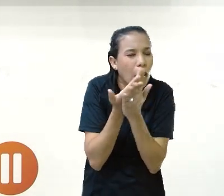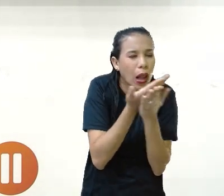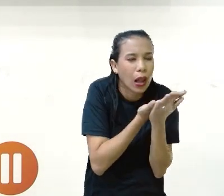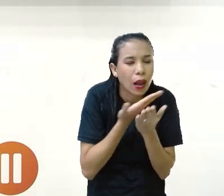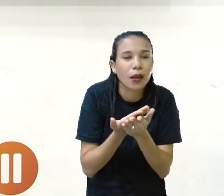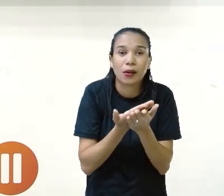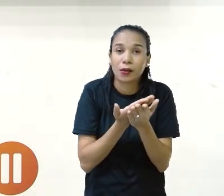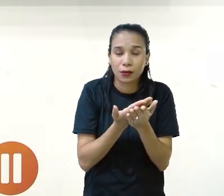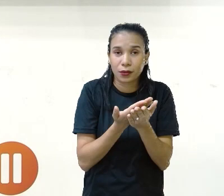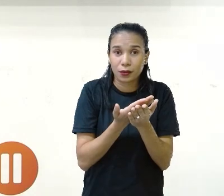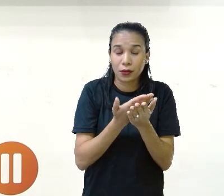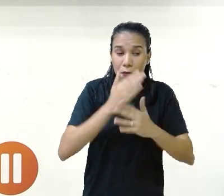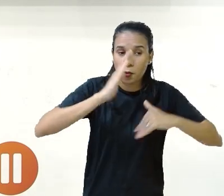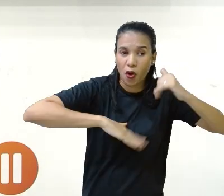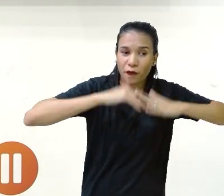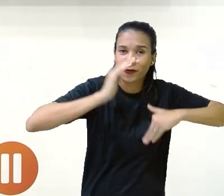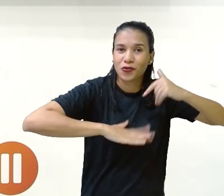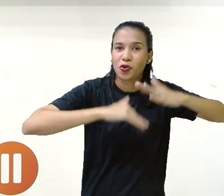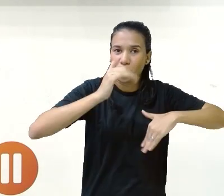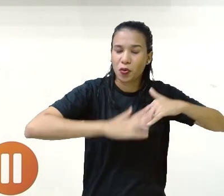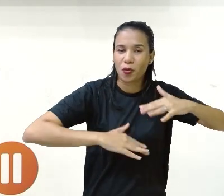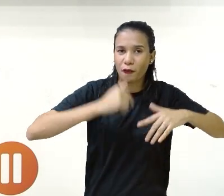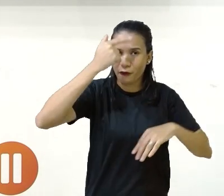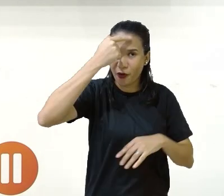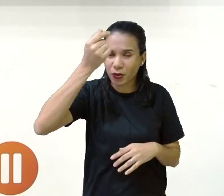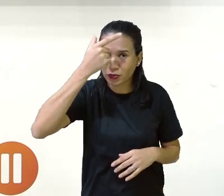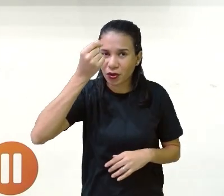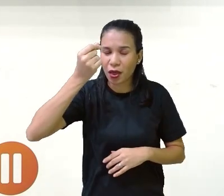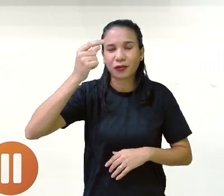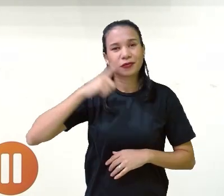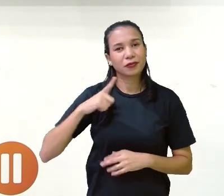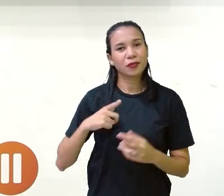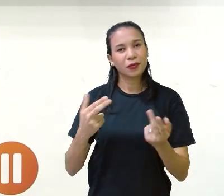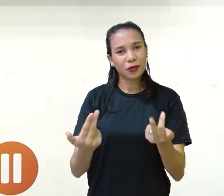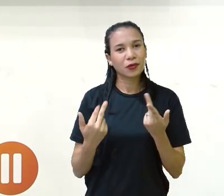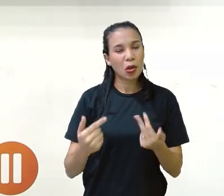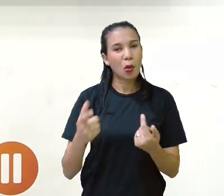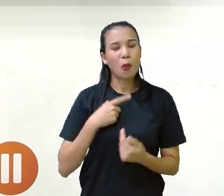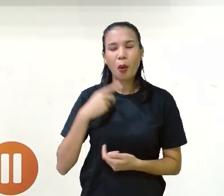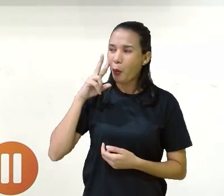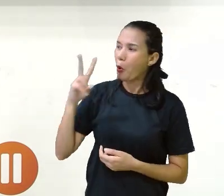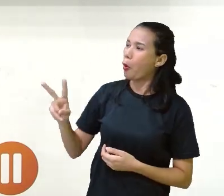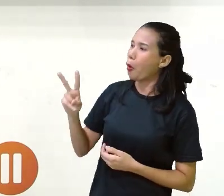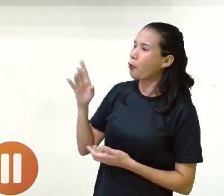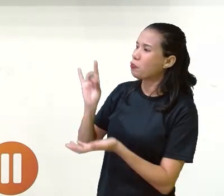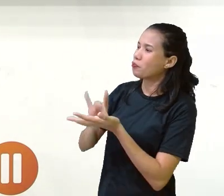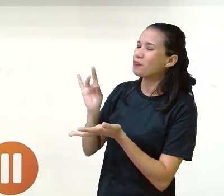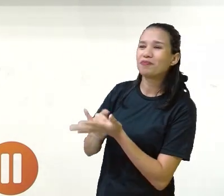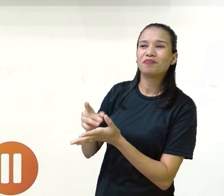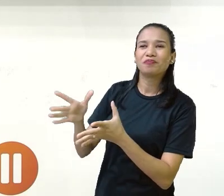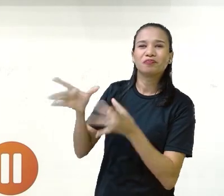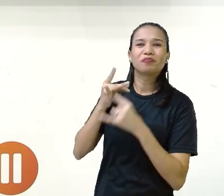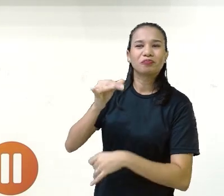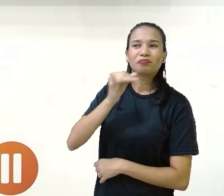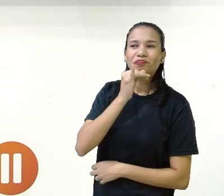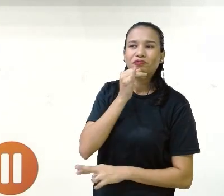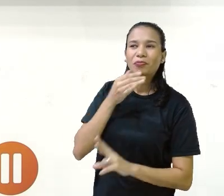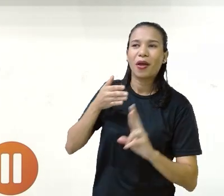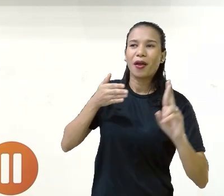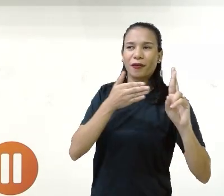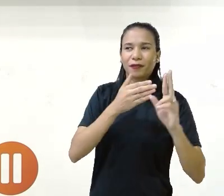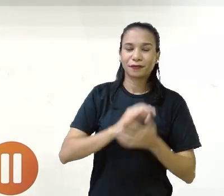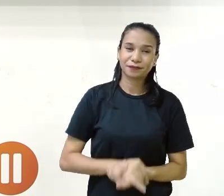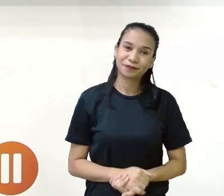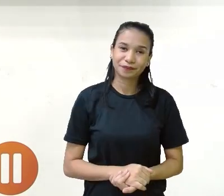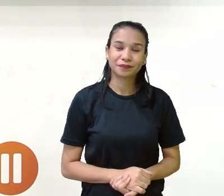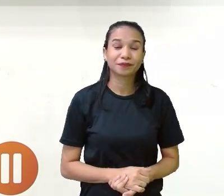exercer a função, né, a profissão de Maju, se espelha nela com certeza.